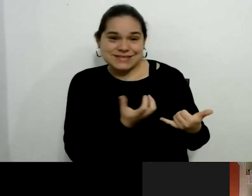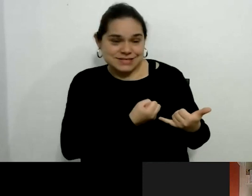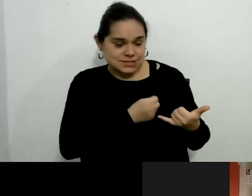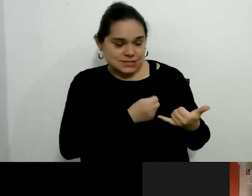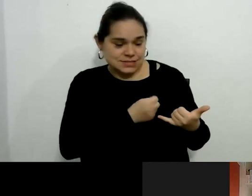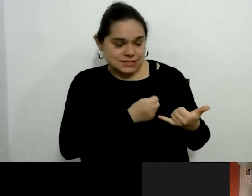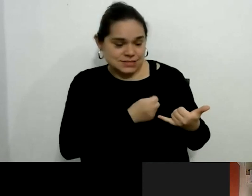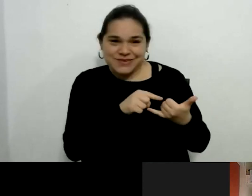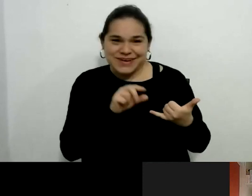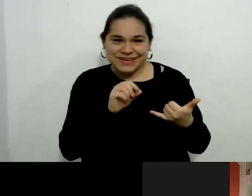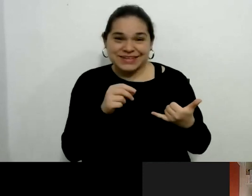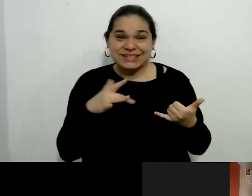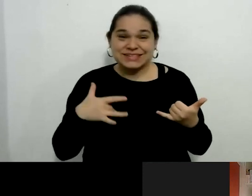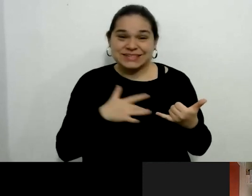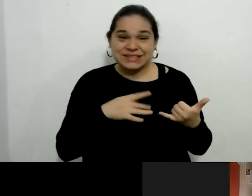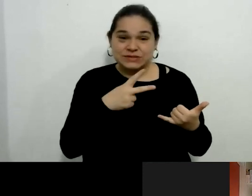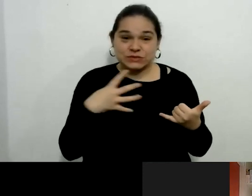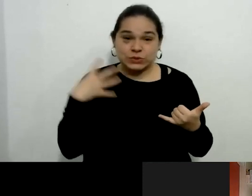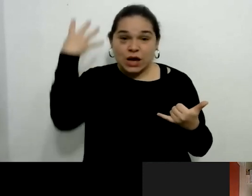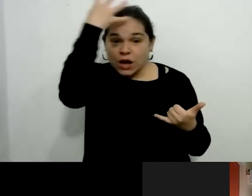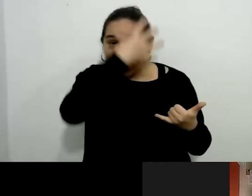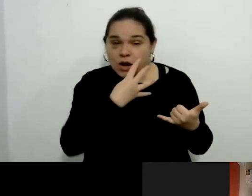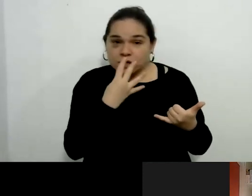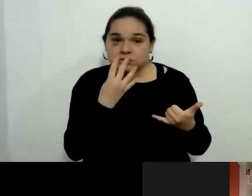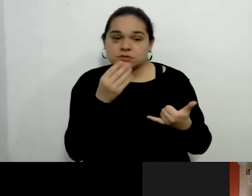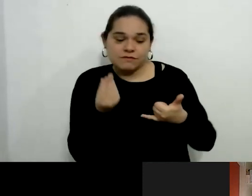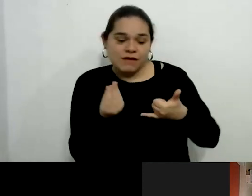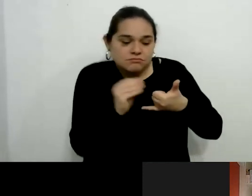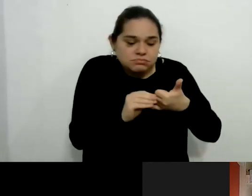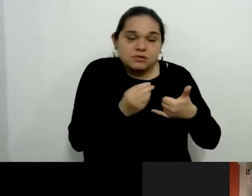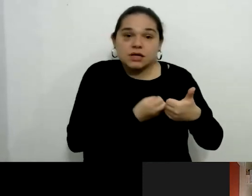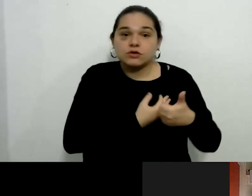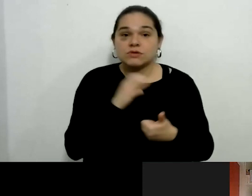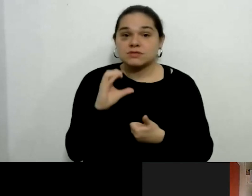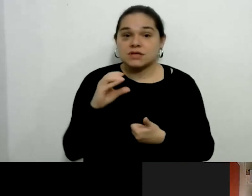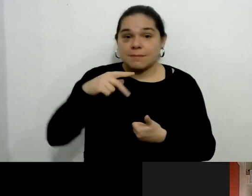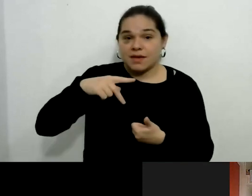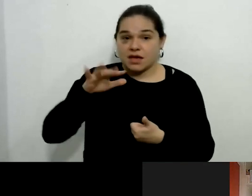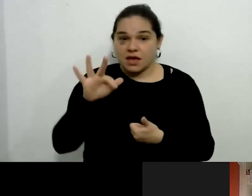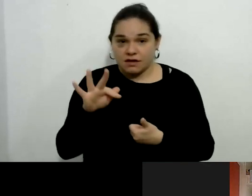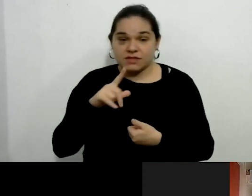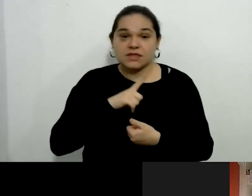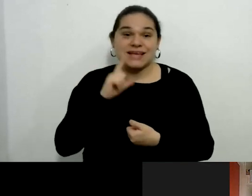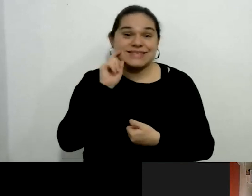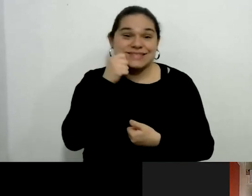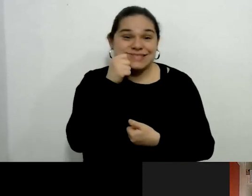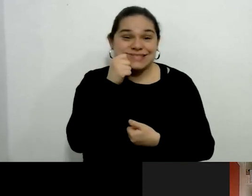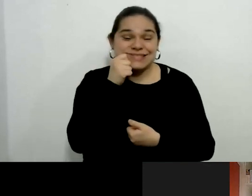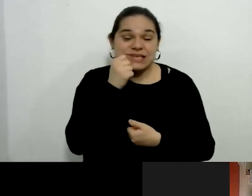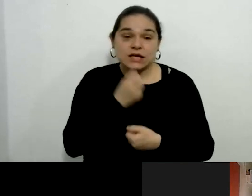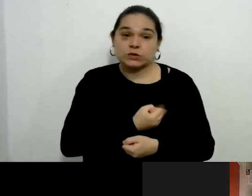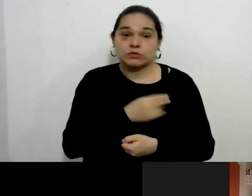Store ou na Apple Store e colocar seu CPF. Vai digitar a senha 12345 e já vai poder estar